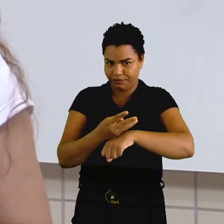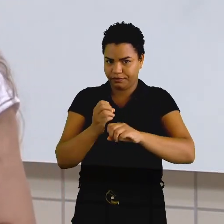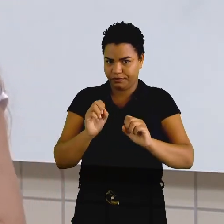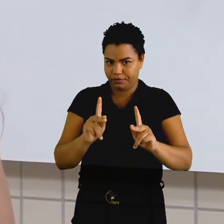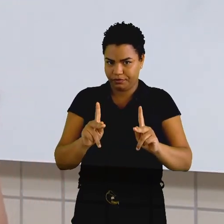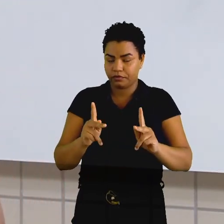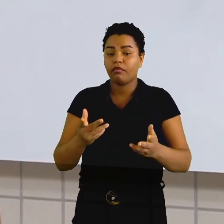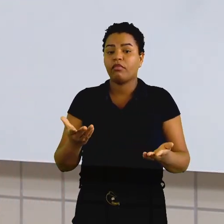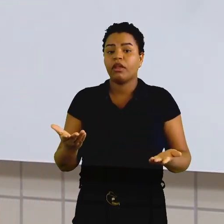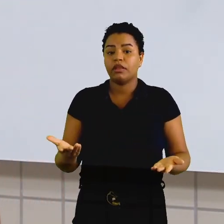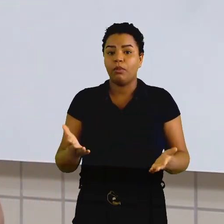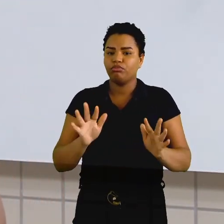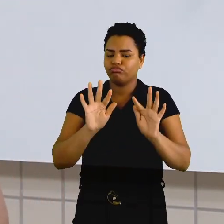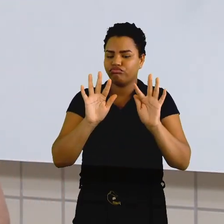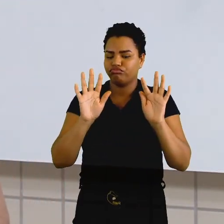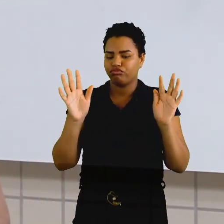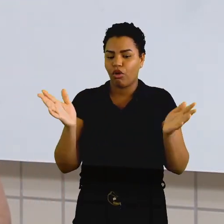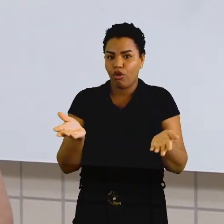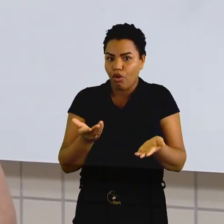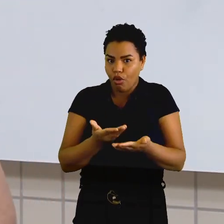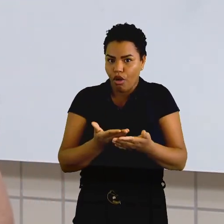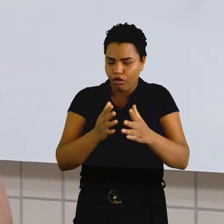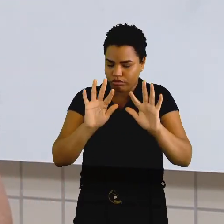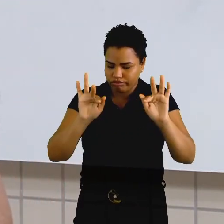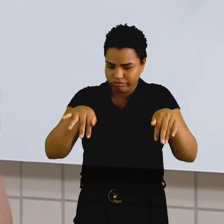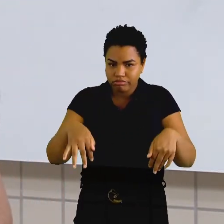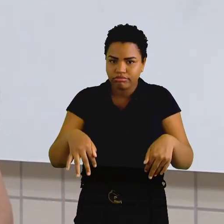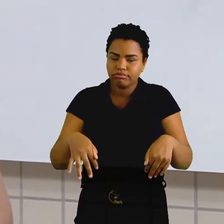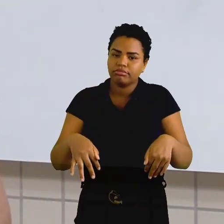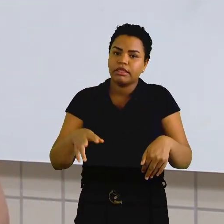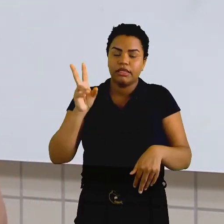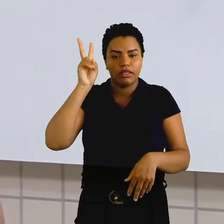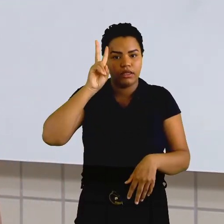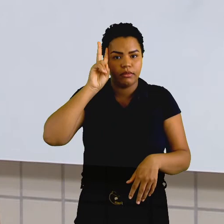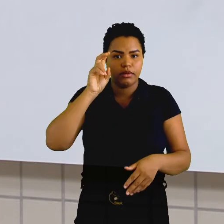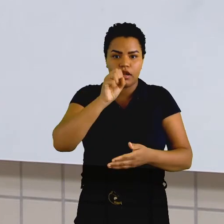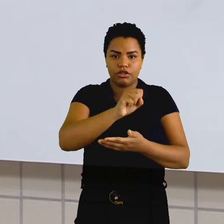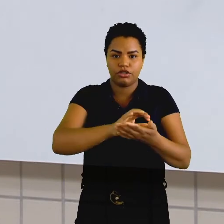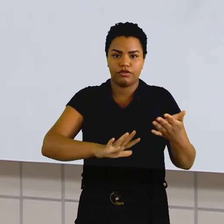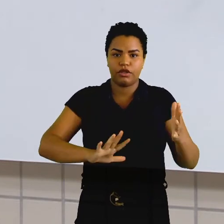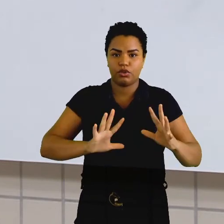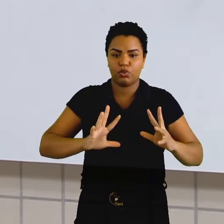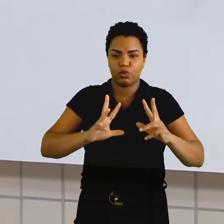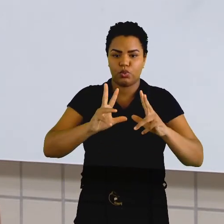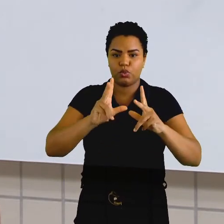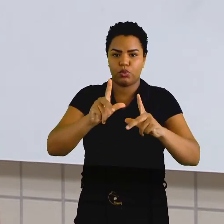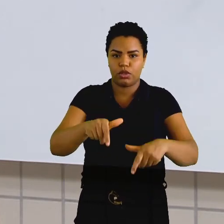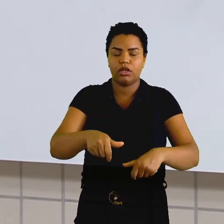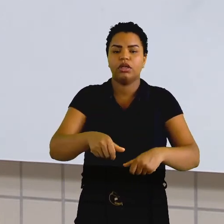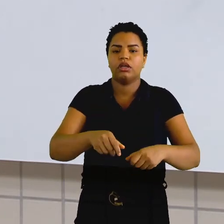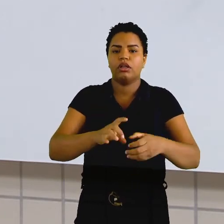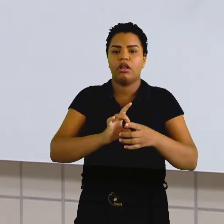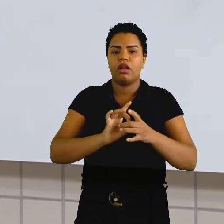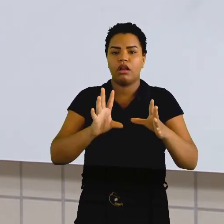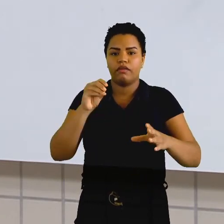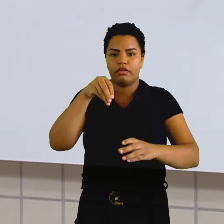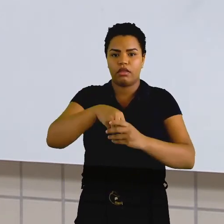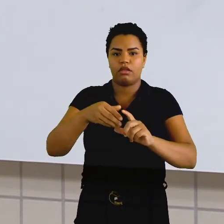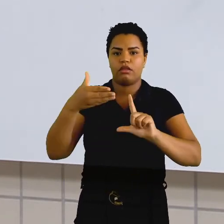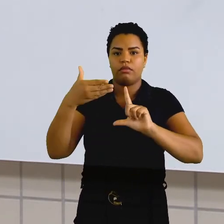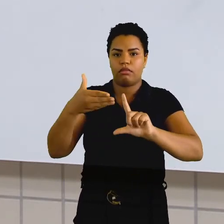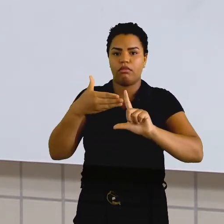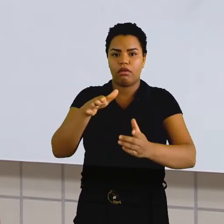aula termina aqui. Lembrando que todas as nossas atividades também estarão disponíveis na